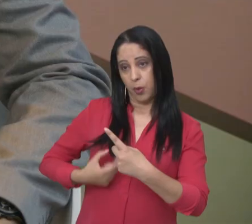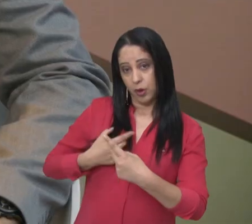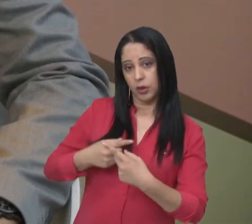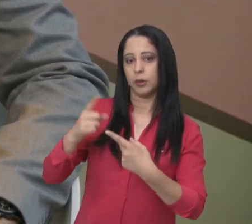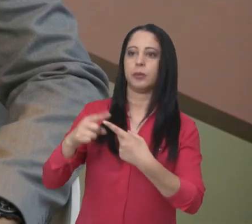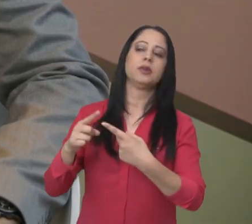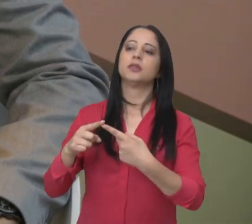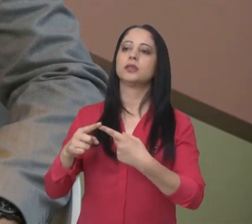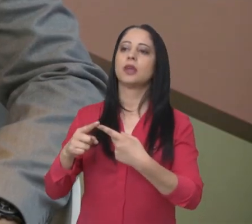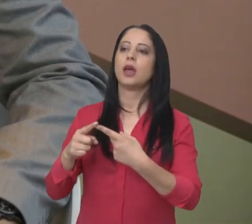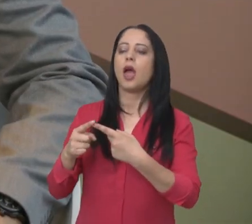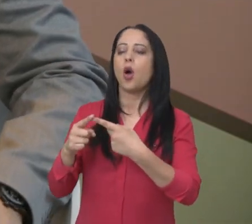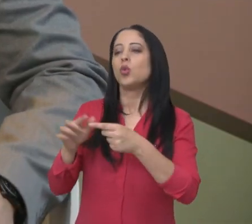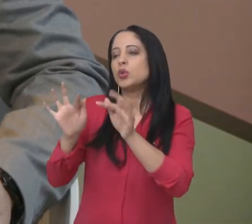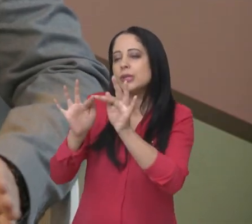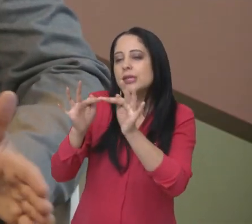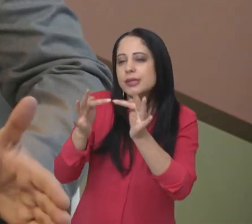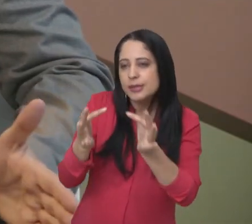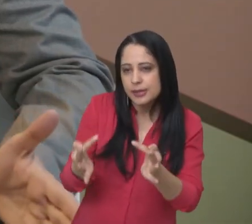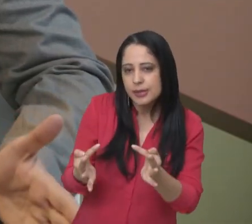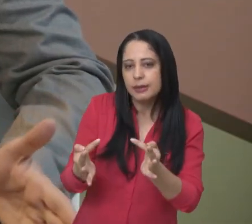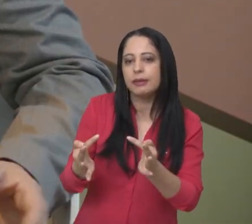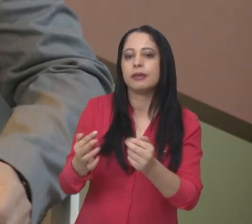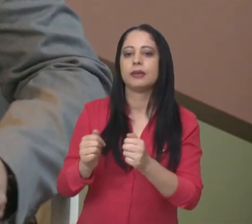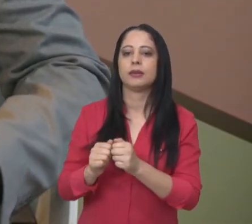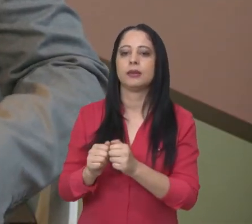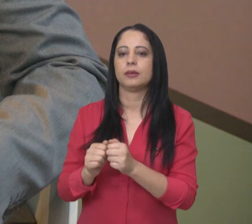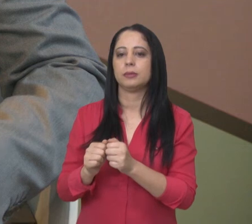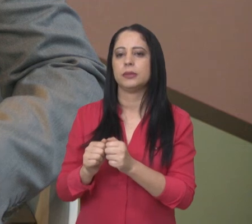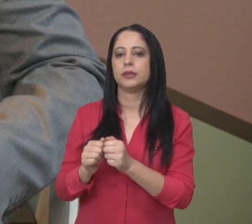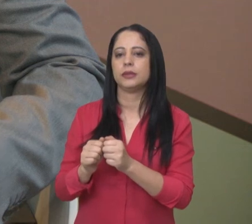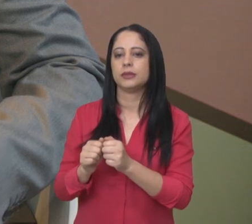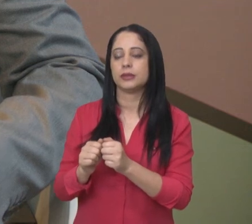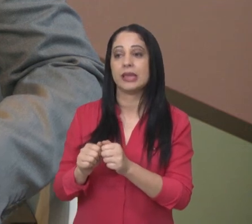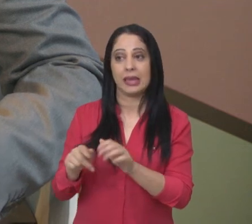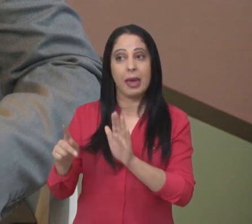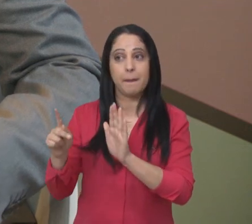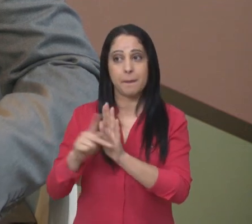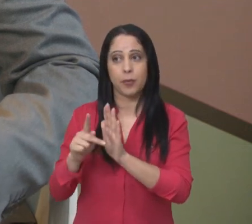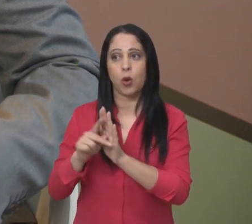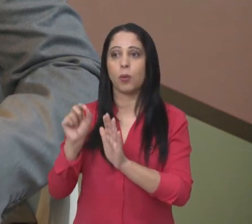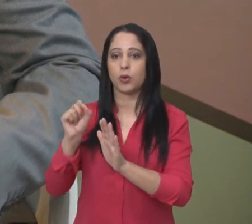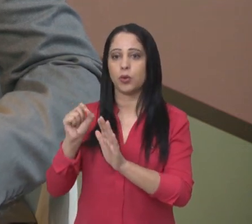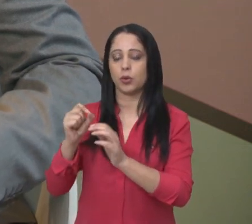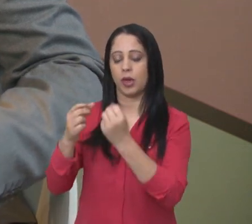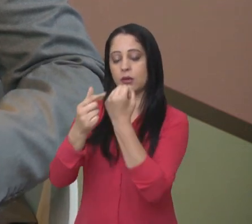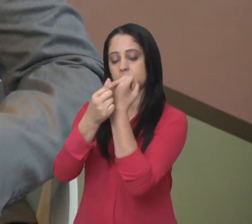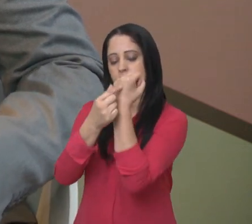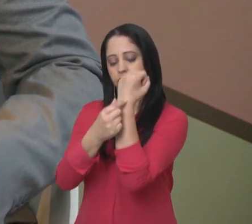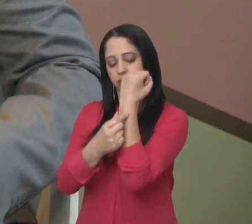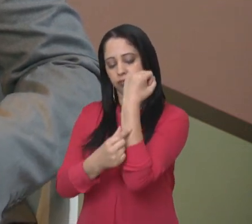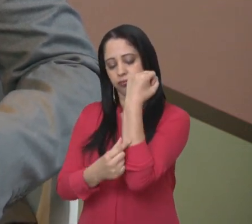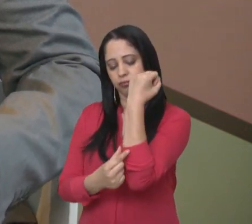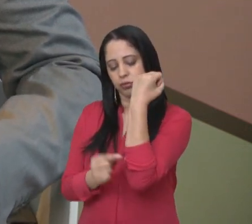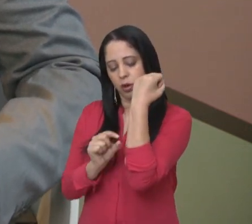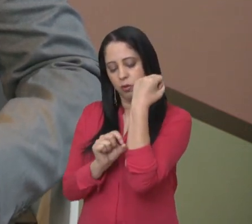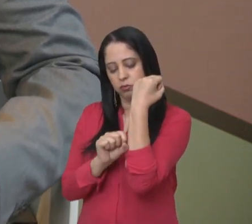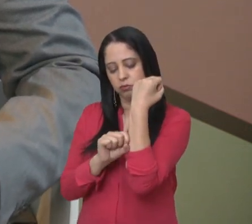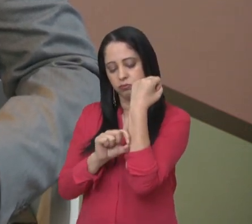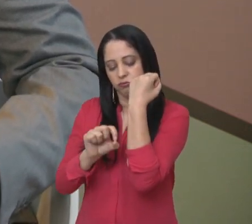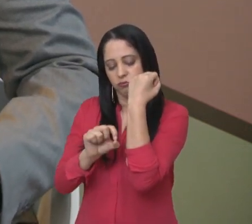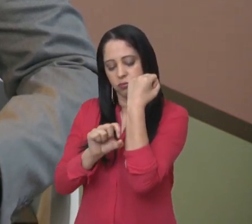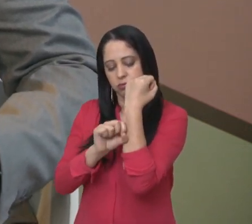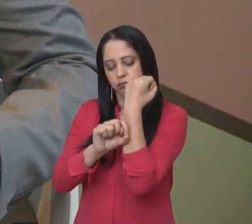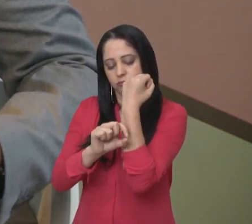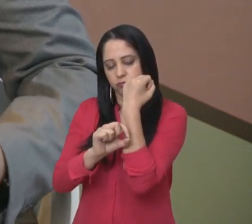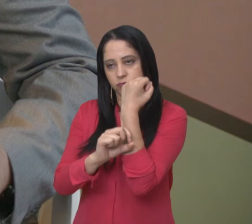tipos de tumores na coluna. Os tumores primários, que são os tumores os tumores da coluna, que crescem na coluna